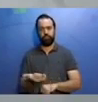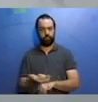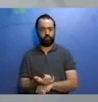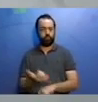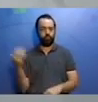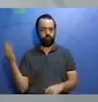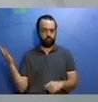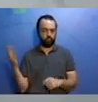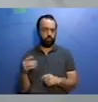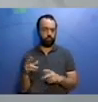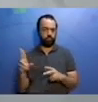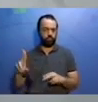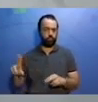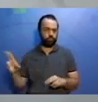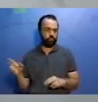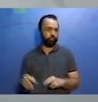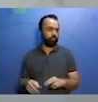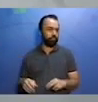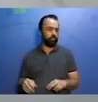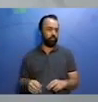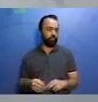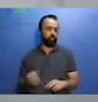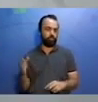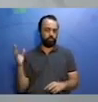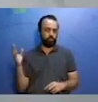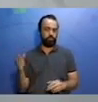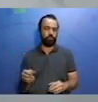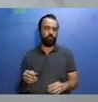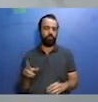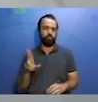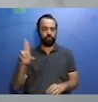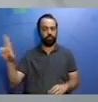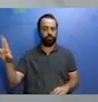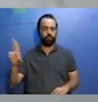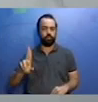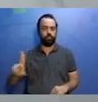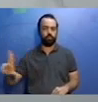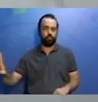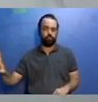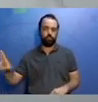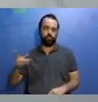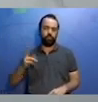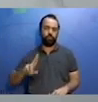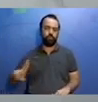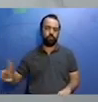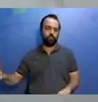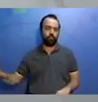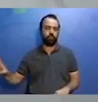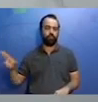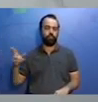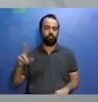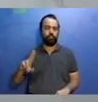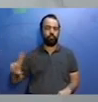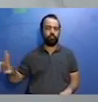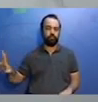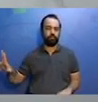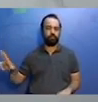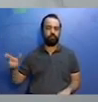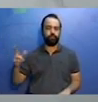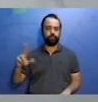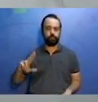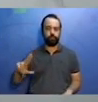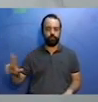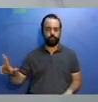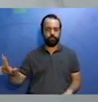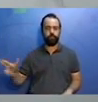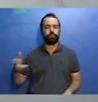homogêneas. Temos a evaporação, a destilação simples, destilação fracionada, fusão